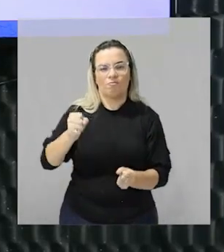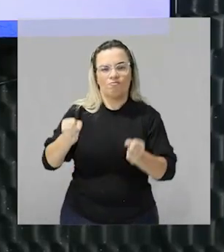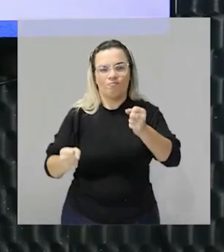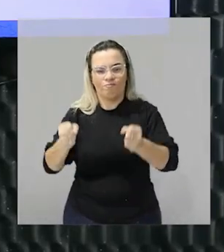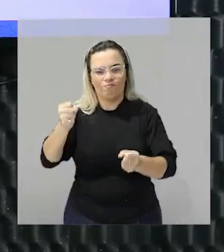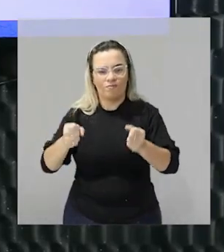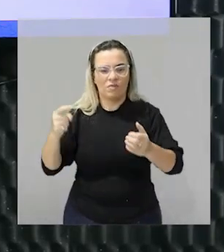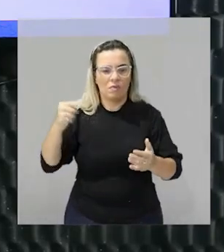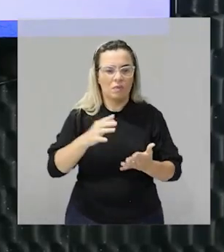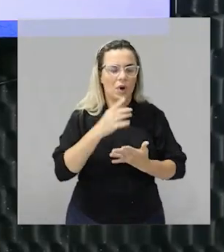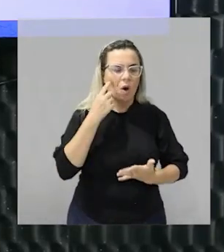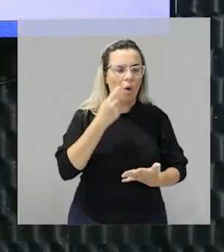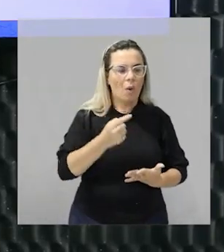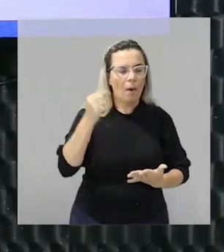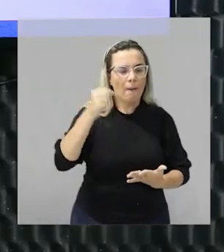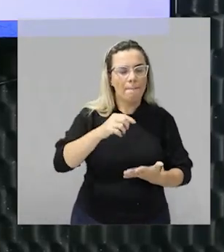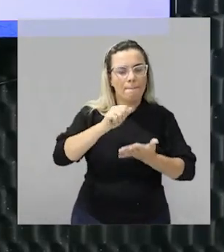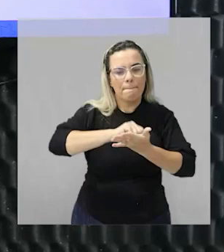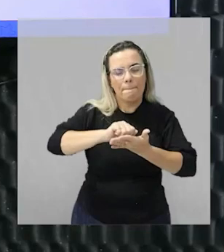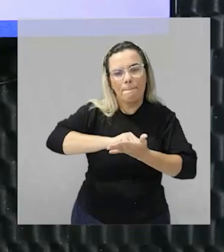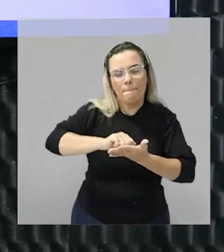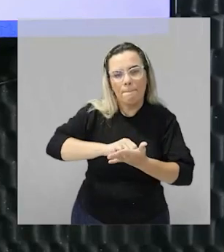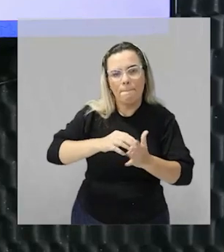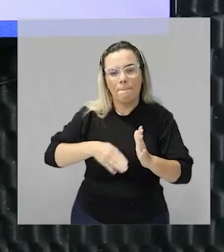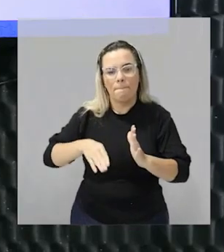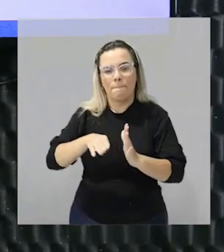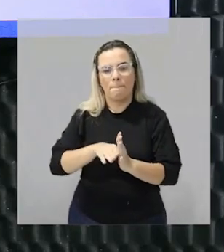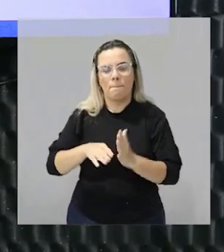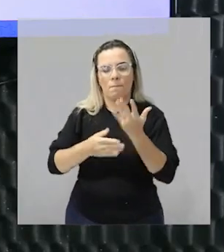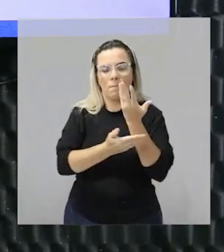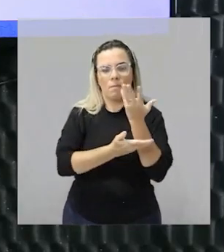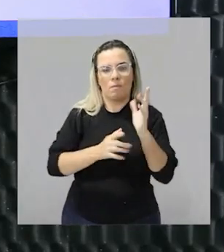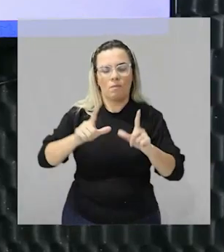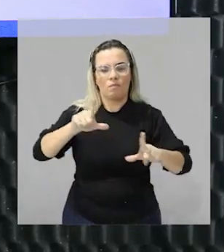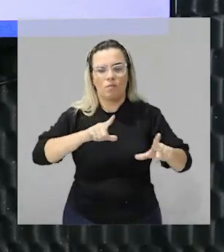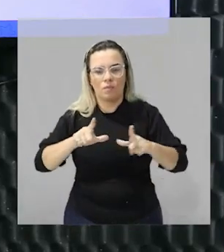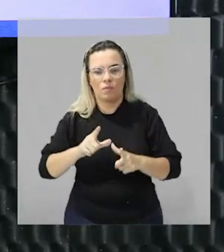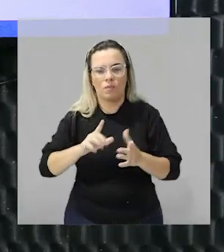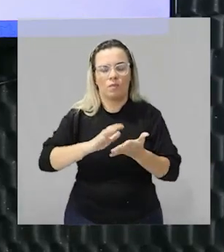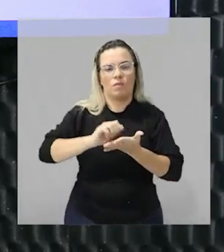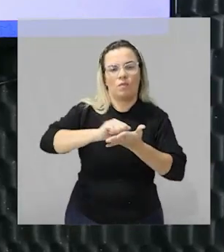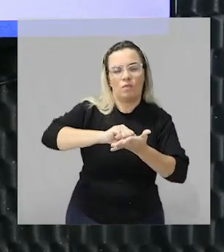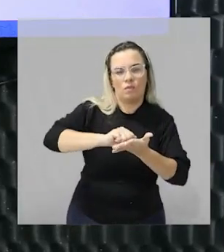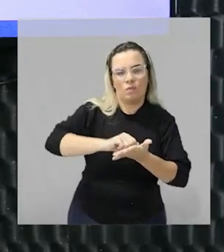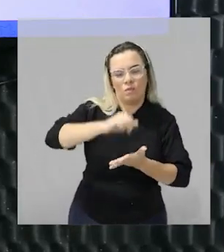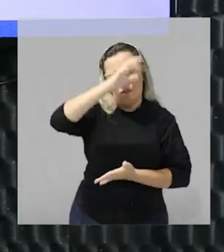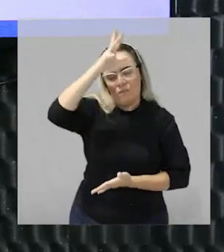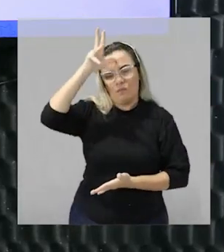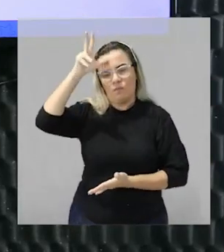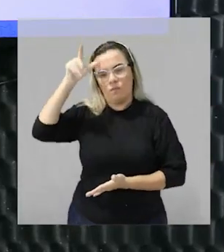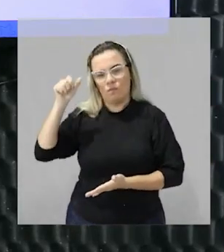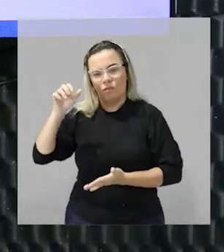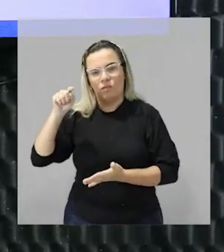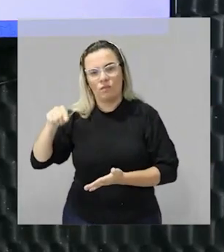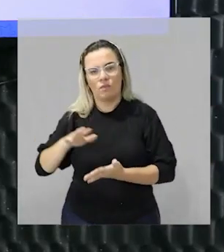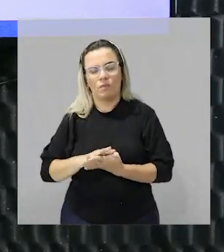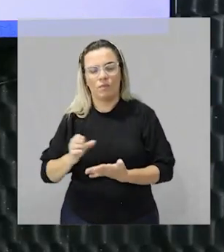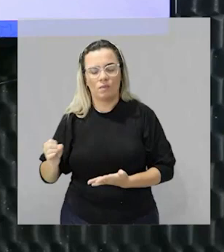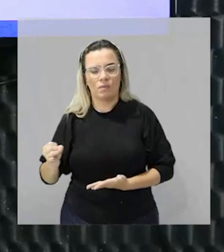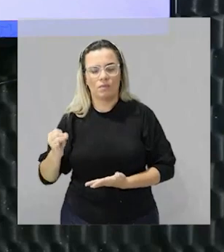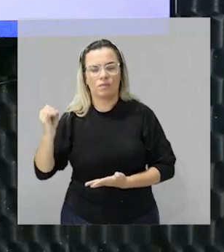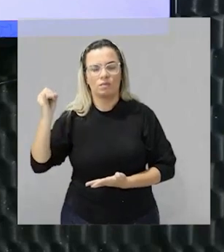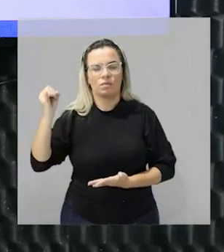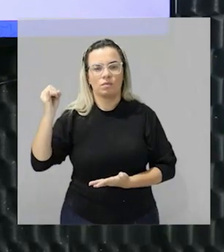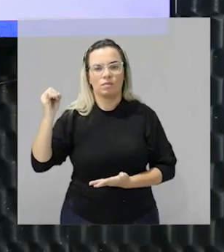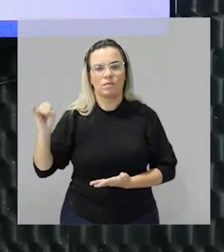essa borracha, a chegada desses seringueiros naquela região amazônica, foi fundamental